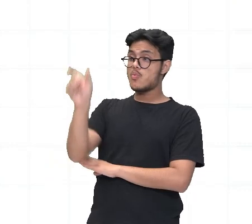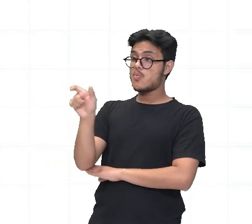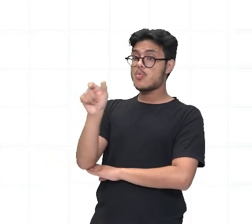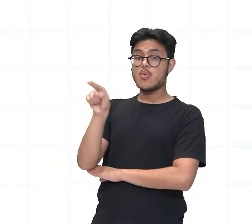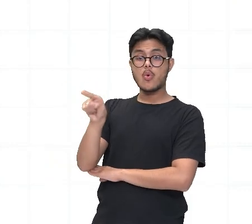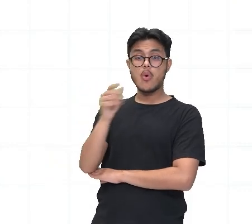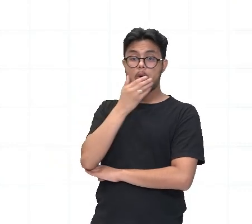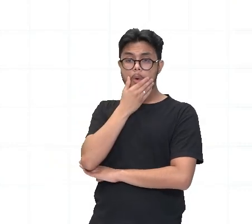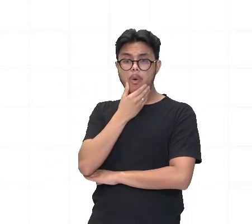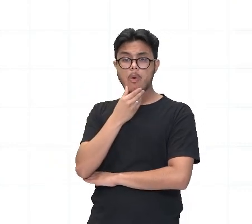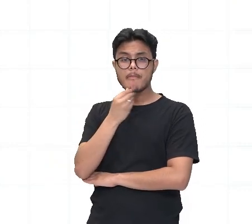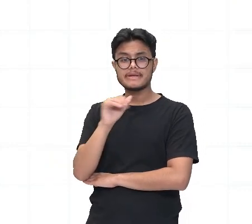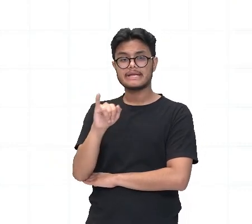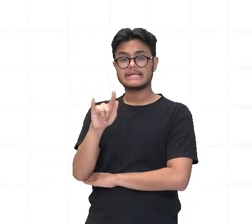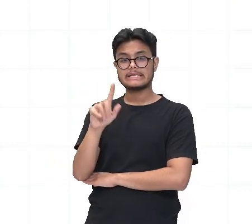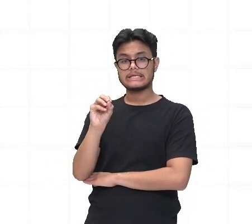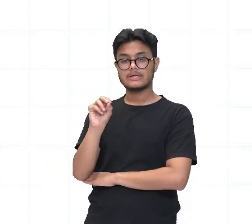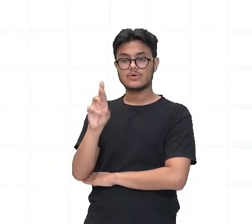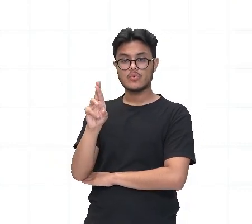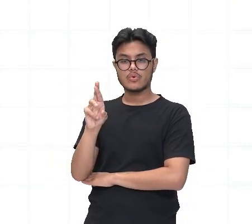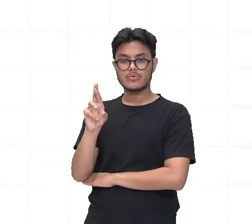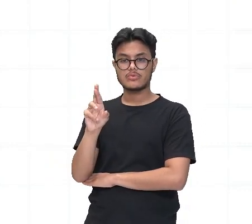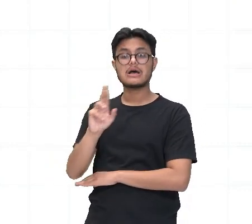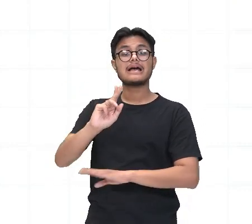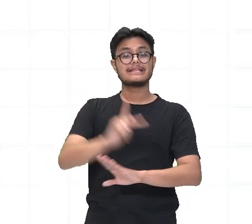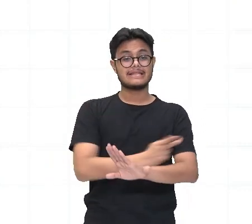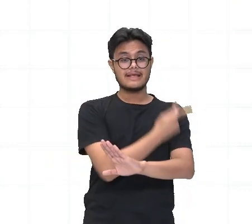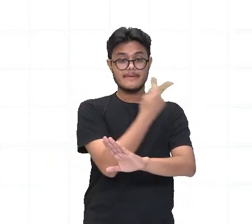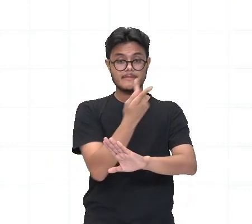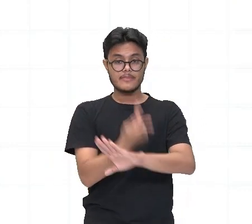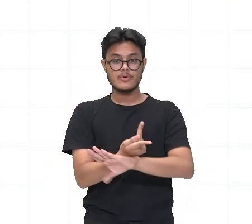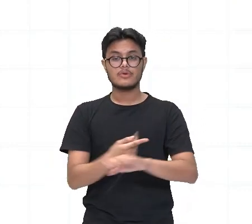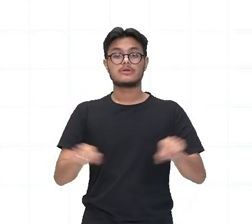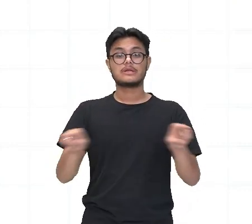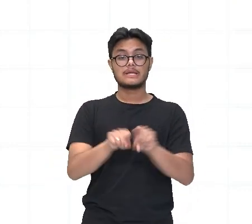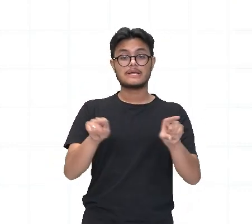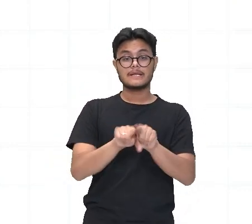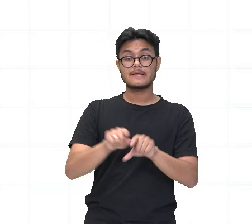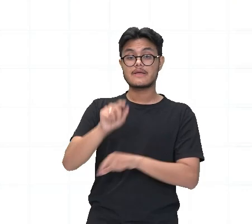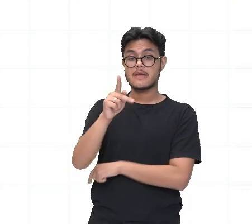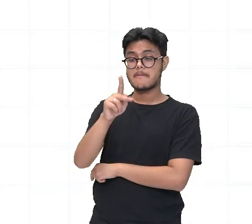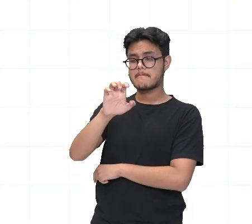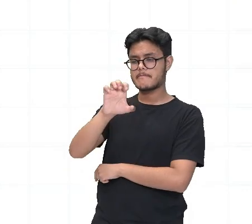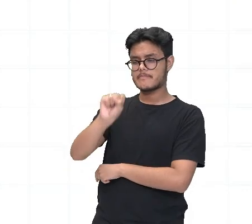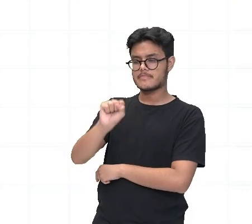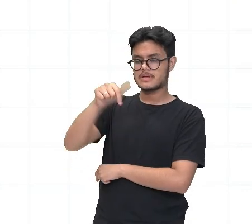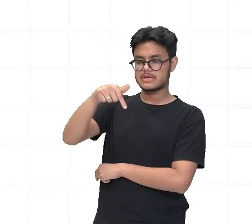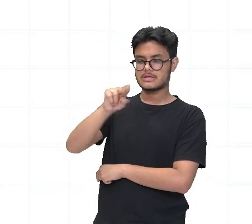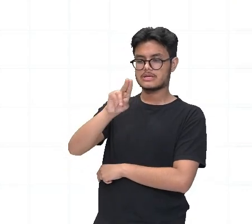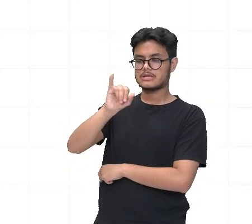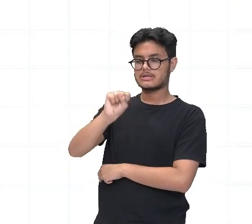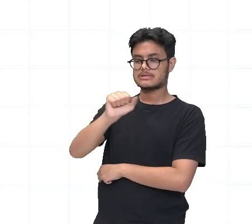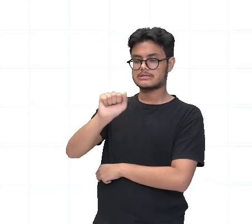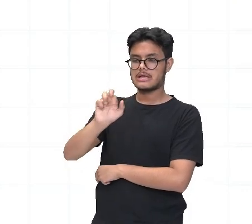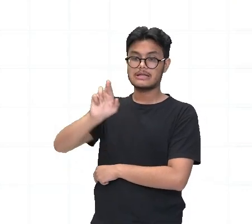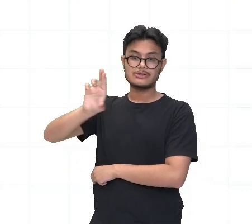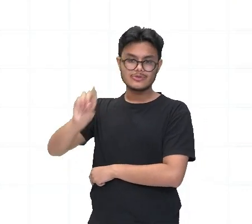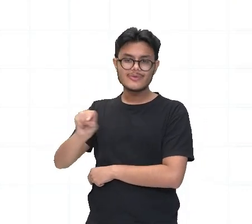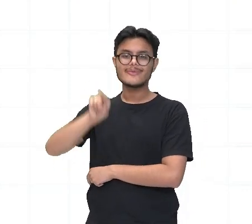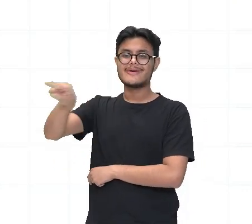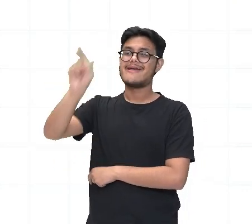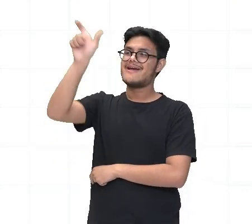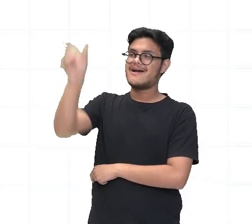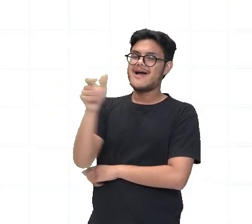Rodrigues e, mais adiante, pesquisador. Esse termo pesquisador nos serve justamente para